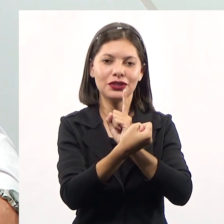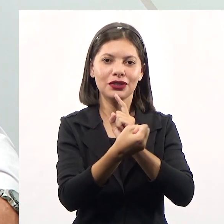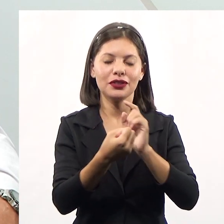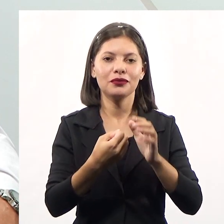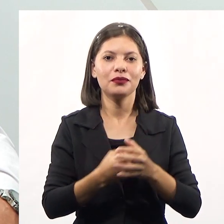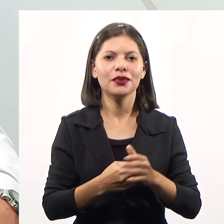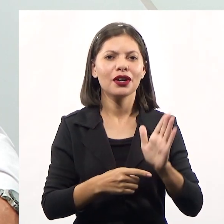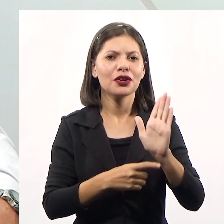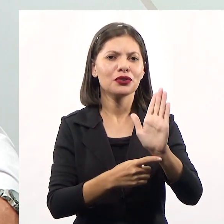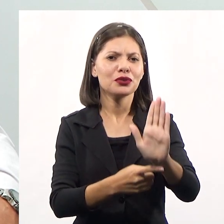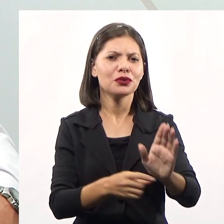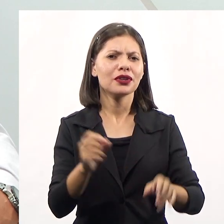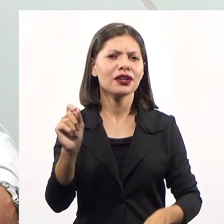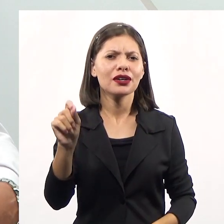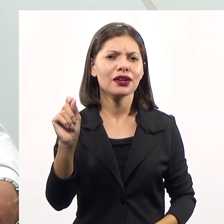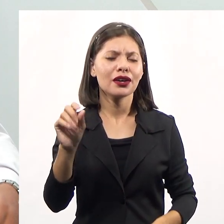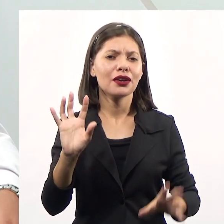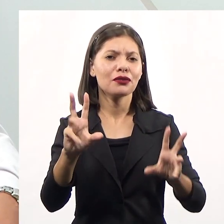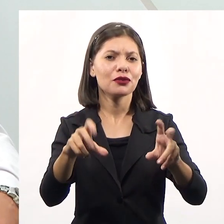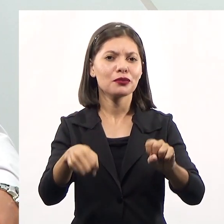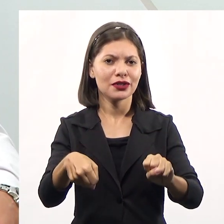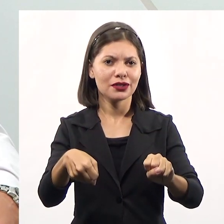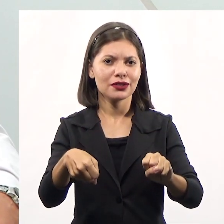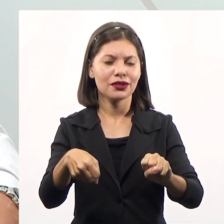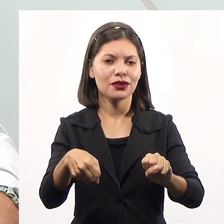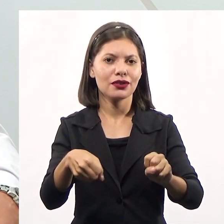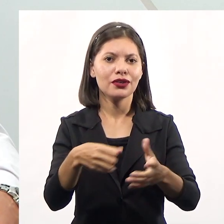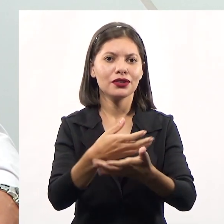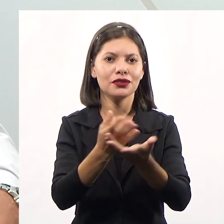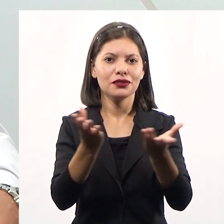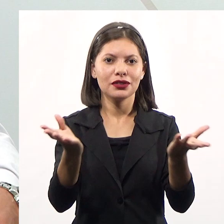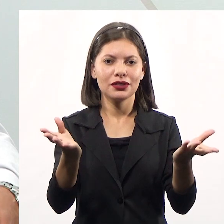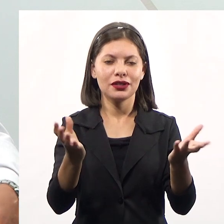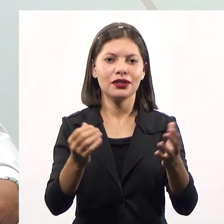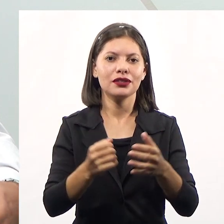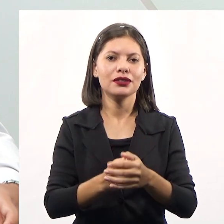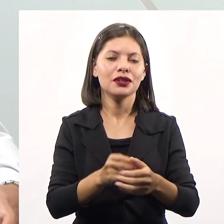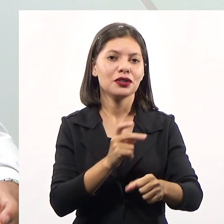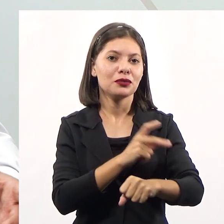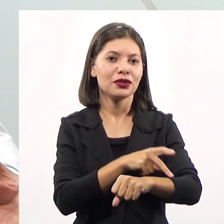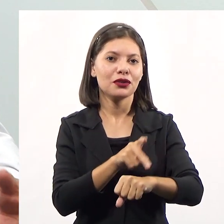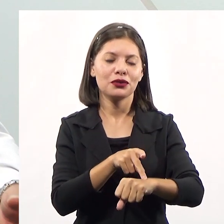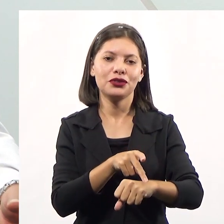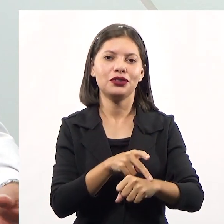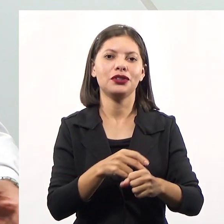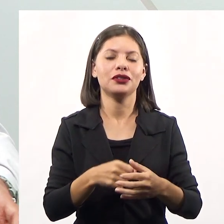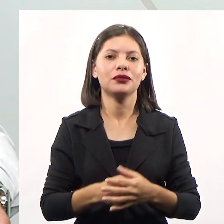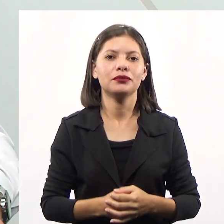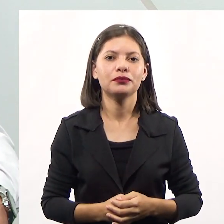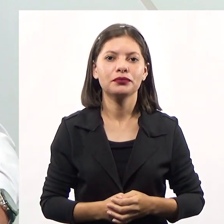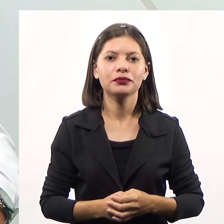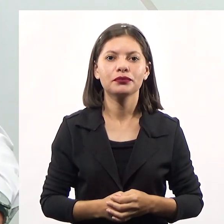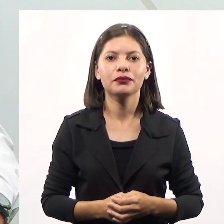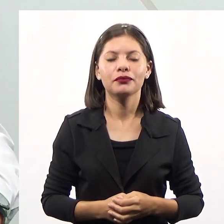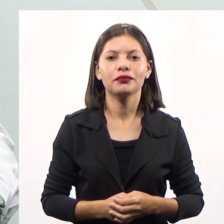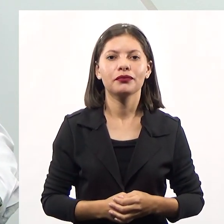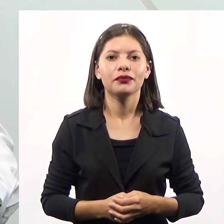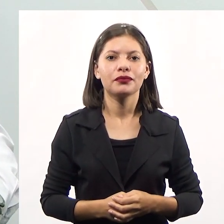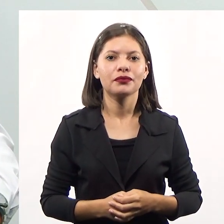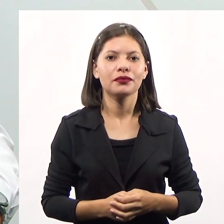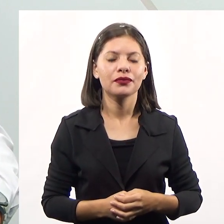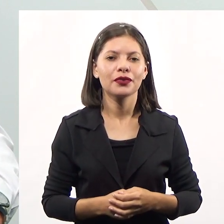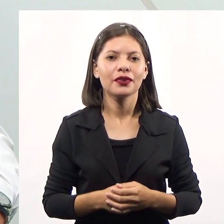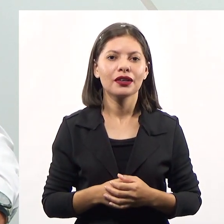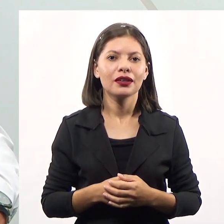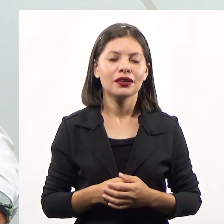qual a contribuição da sociologia no processo de formação, né, da pedagogia, de pedagogos e pedagogas. Para